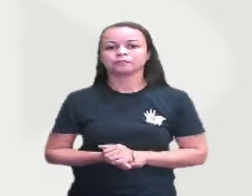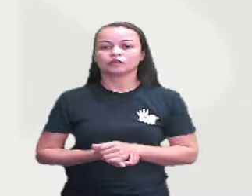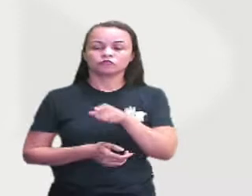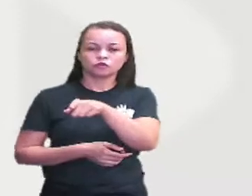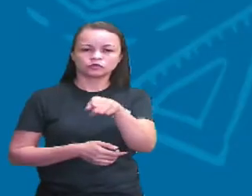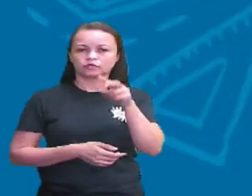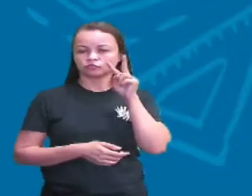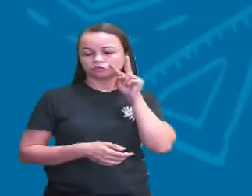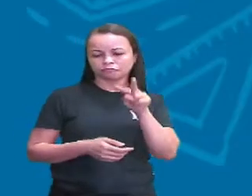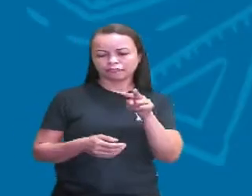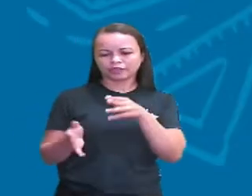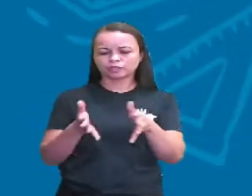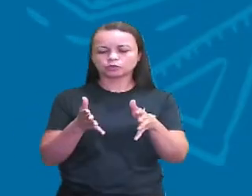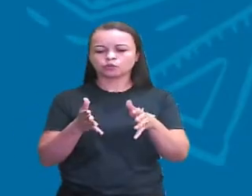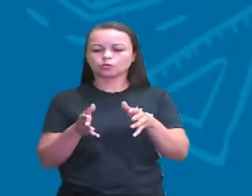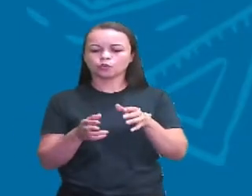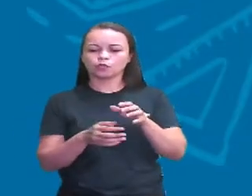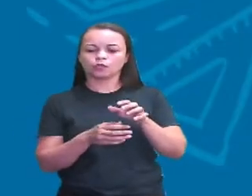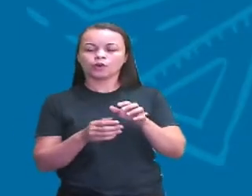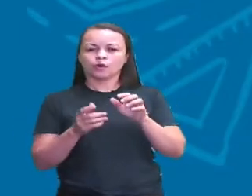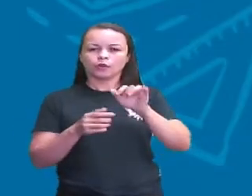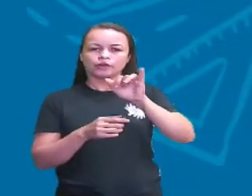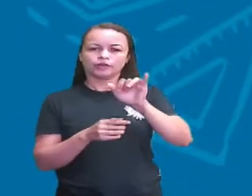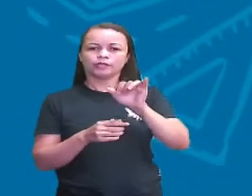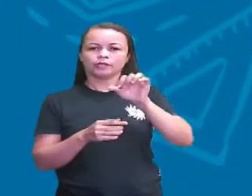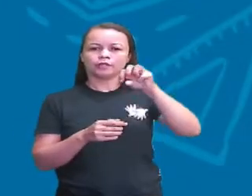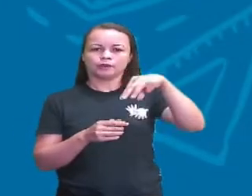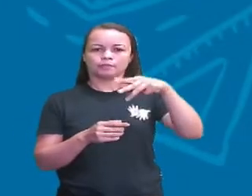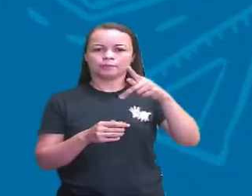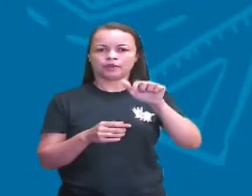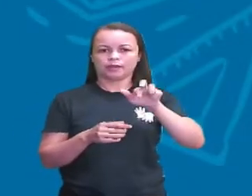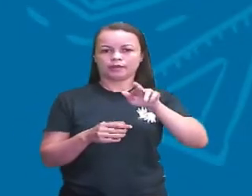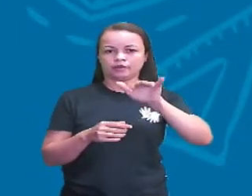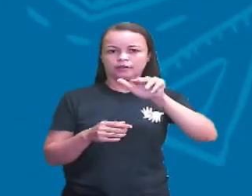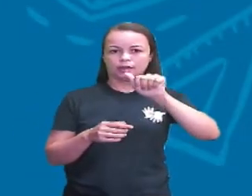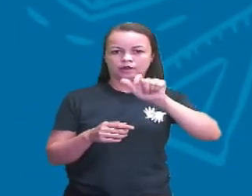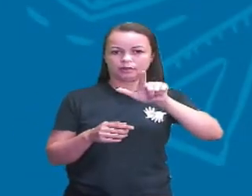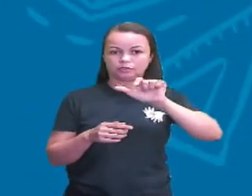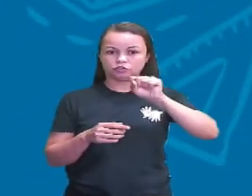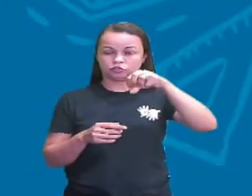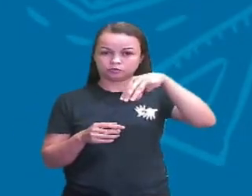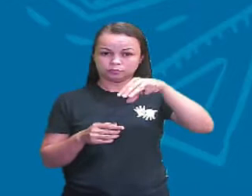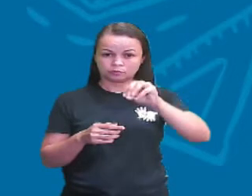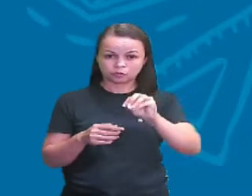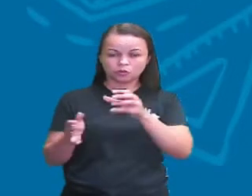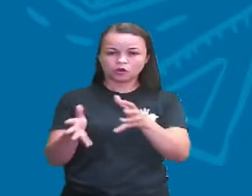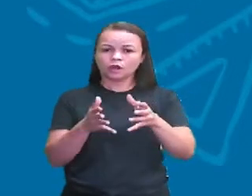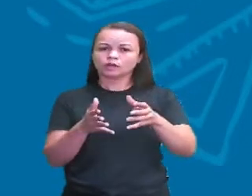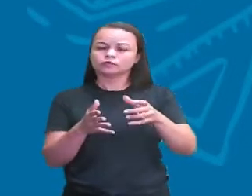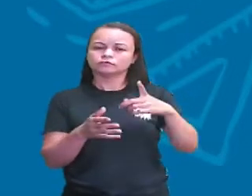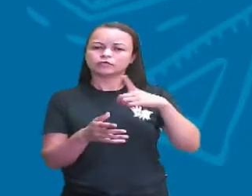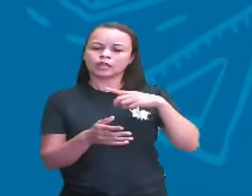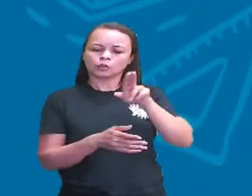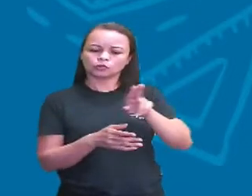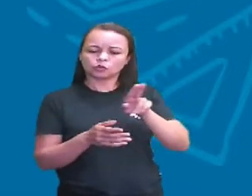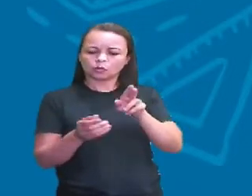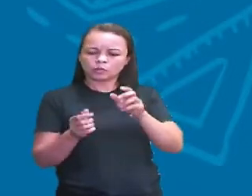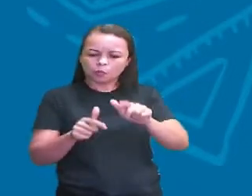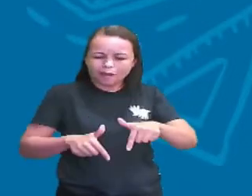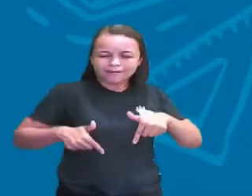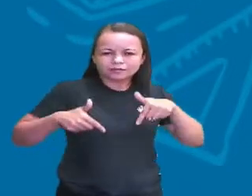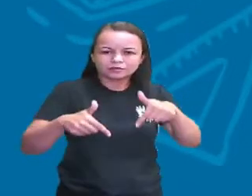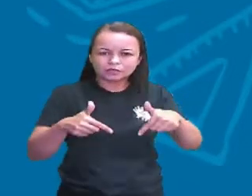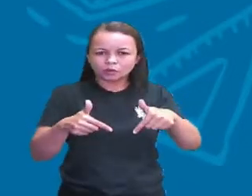vendo, imperialismo tem a ver com dominação. Né? Nós chamamos de uma ação imperialista quando